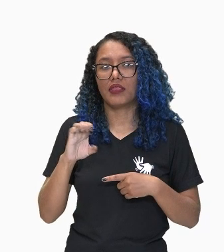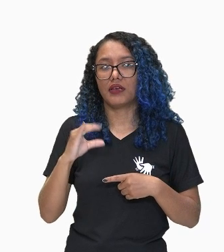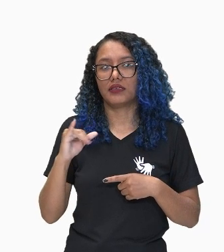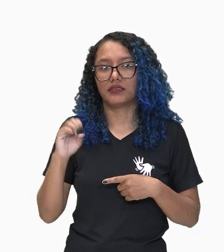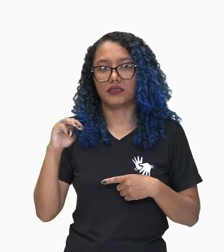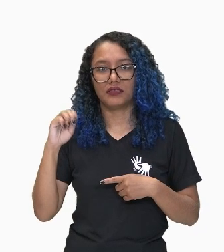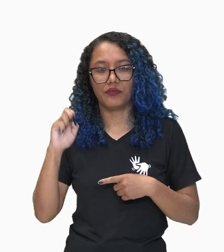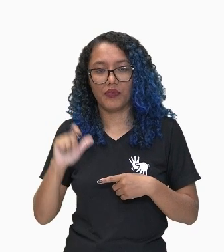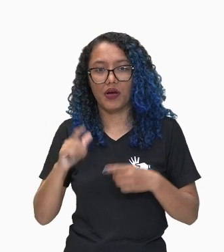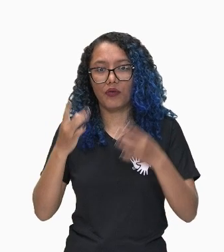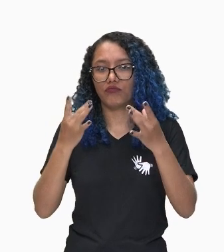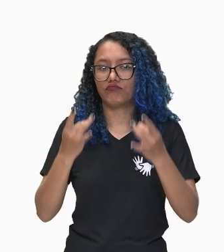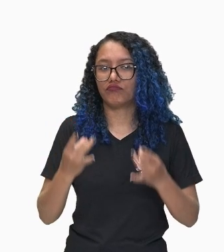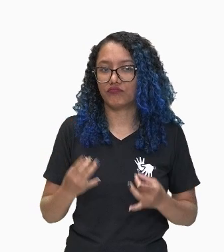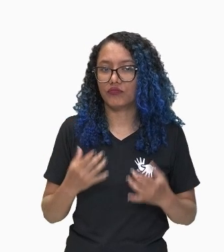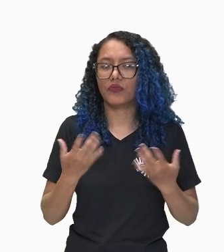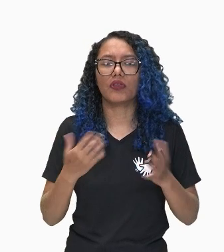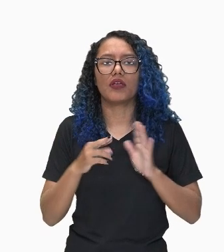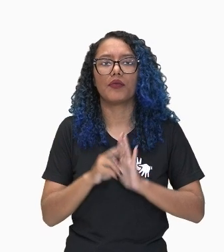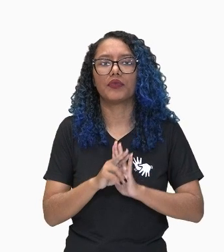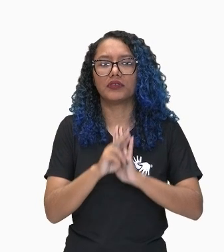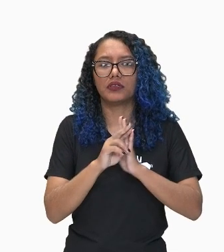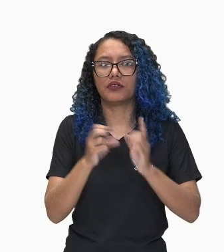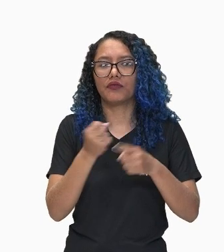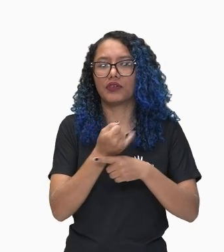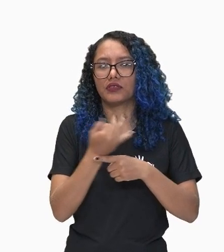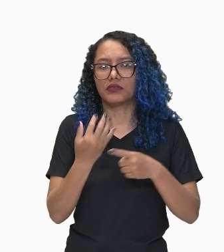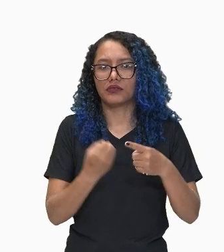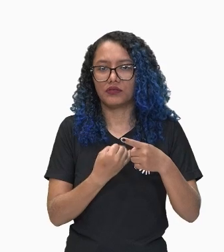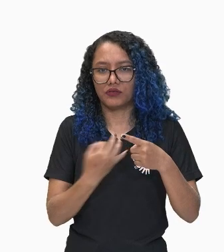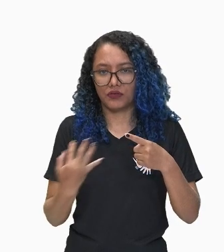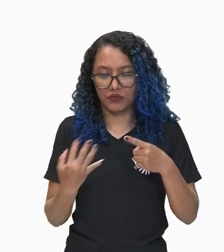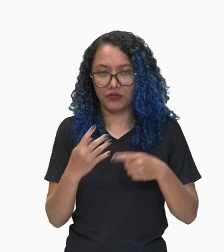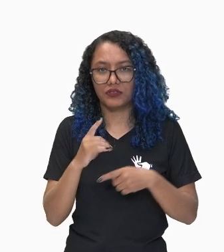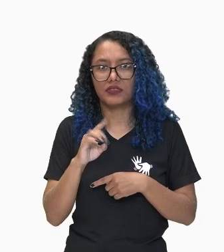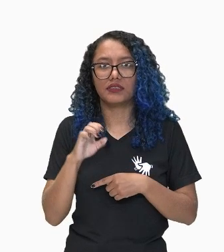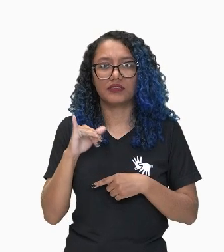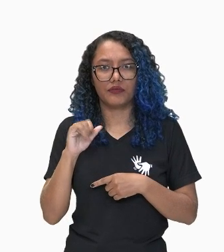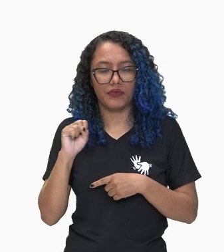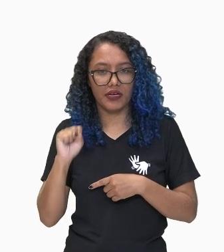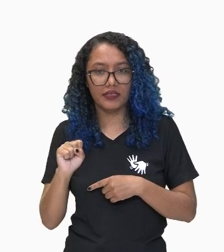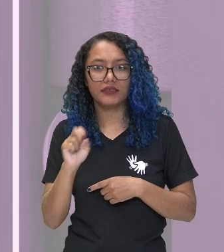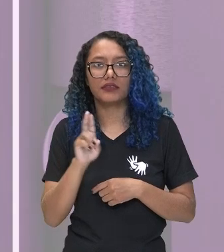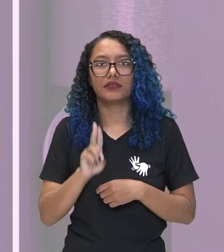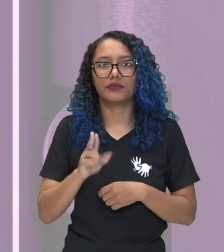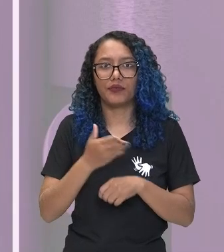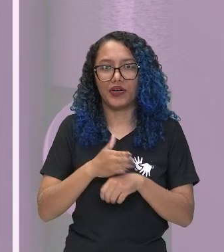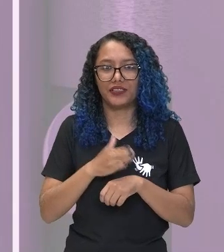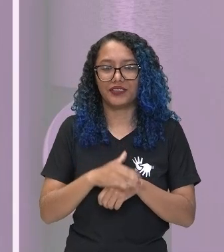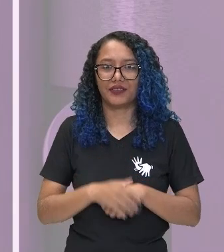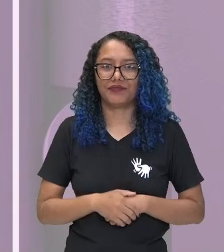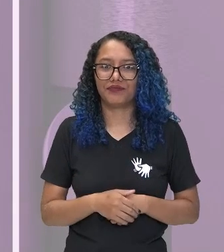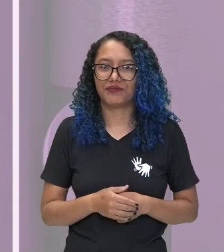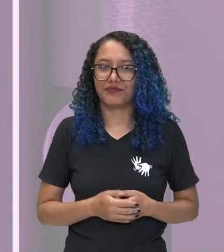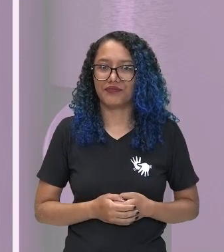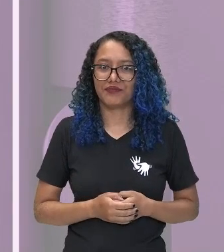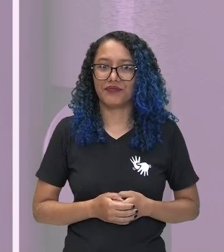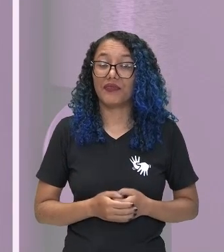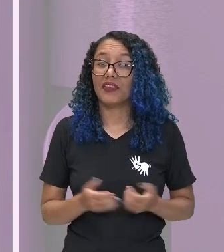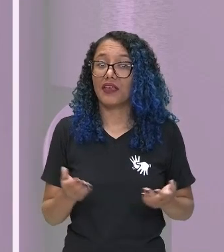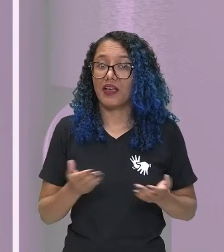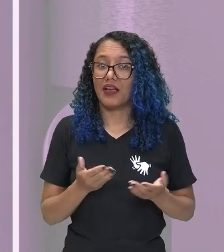com detalhamento em representação de frações decimais, aplicação.